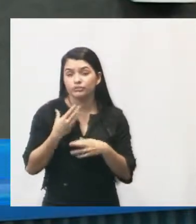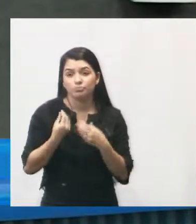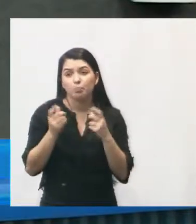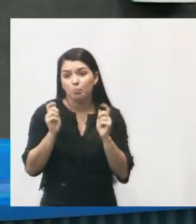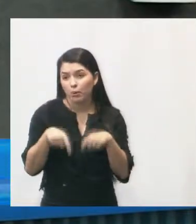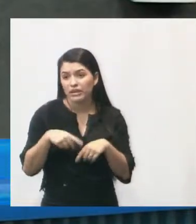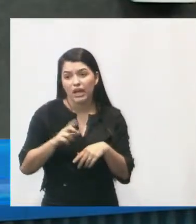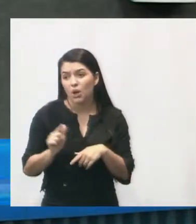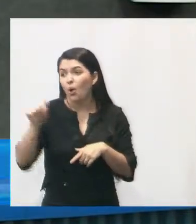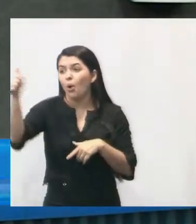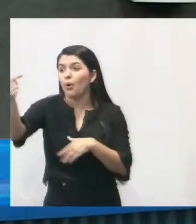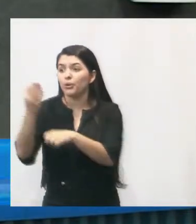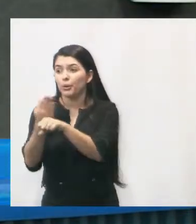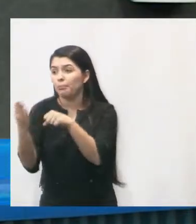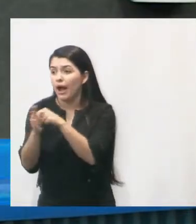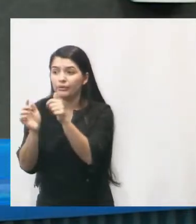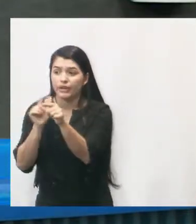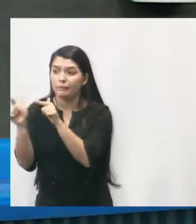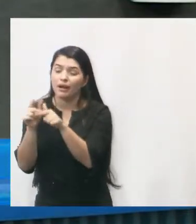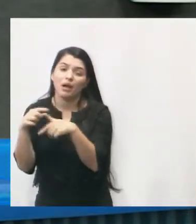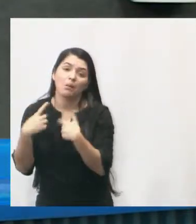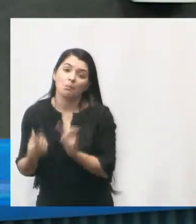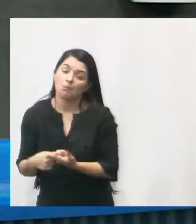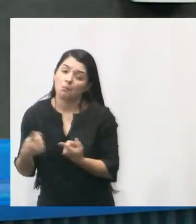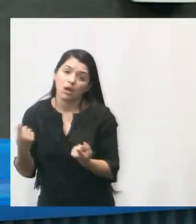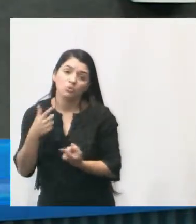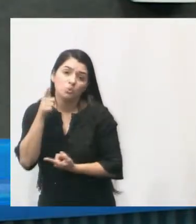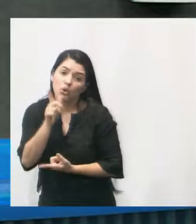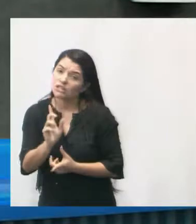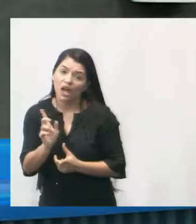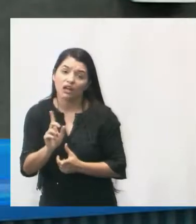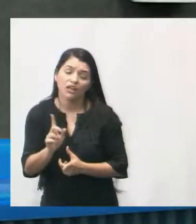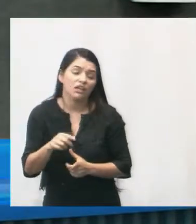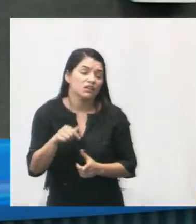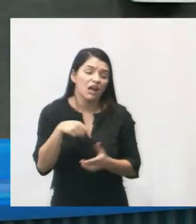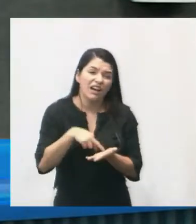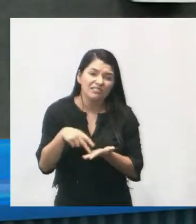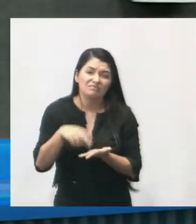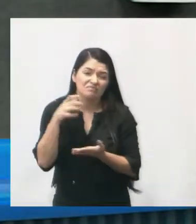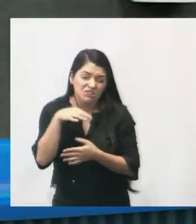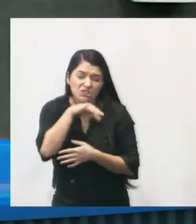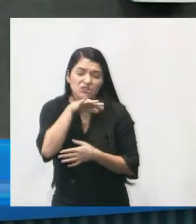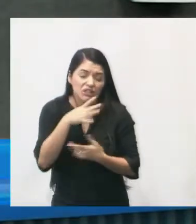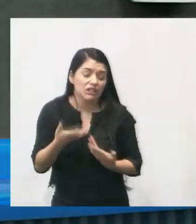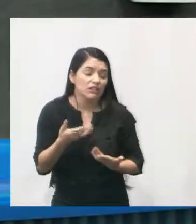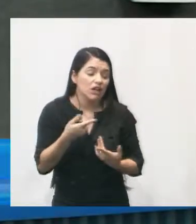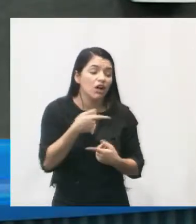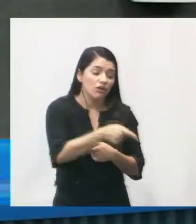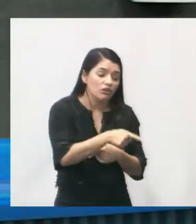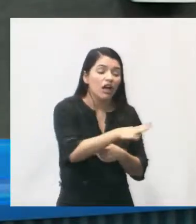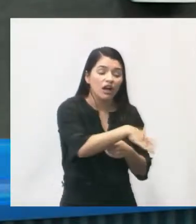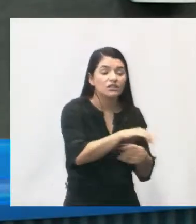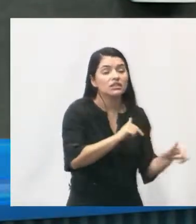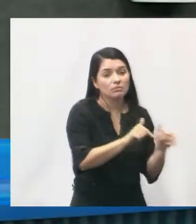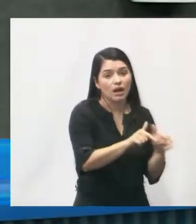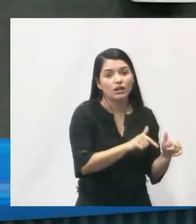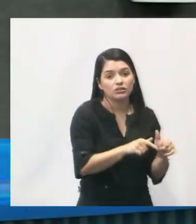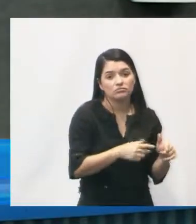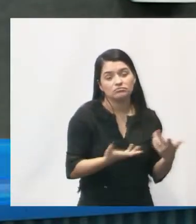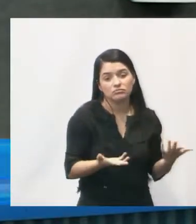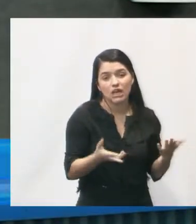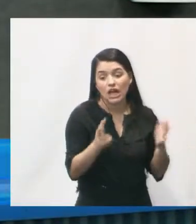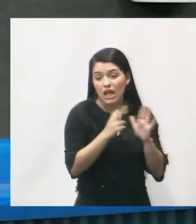bairros, outros municípios, mas não tenho. Então, por esse motivo, nós estamos valorizando. E outra, a regra é clara, vereador